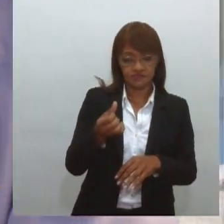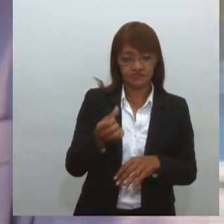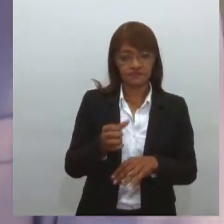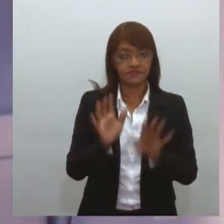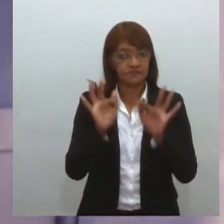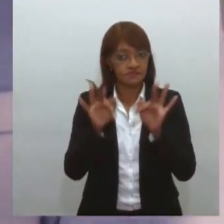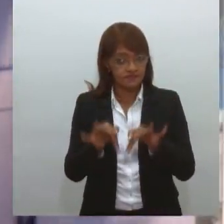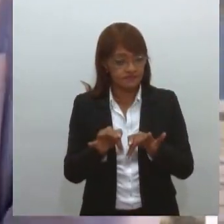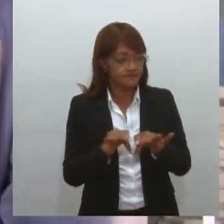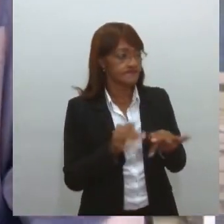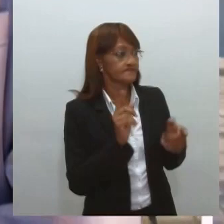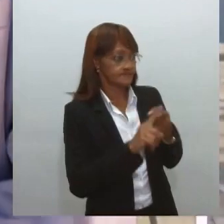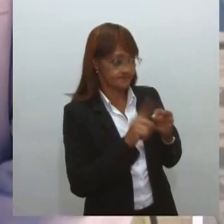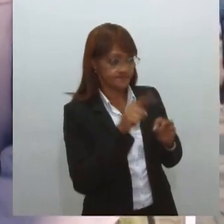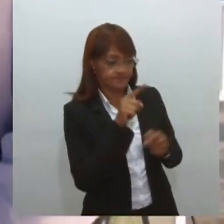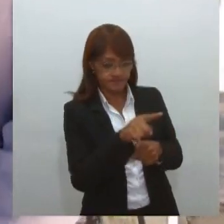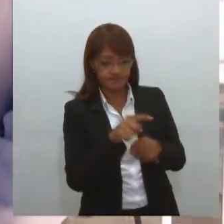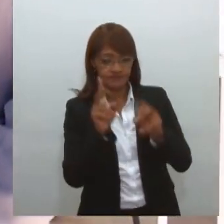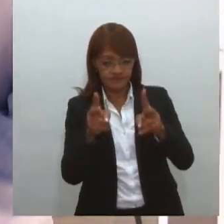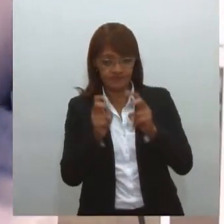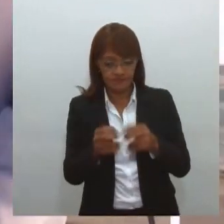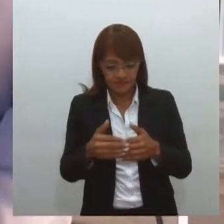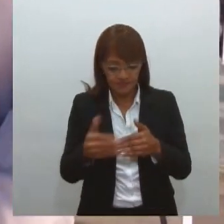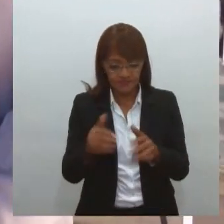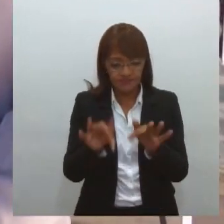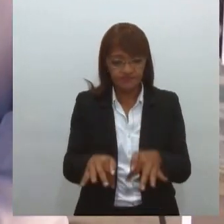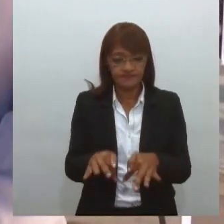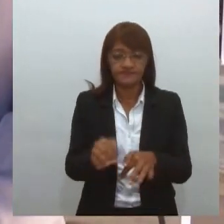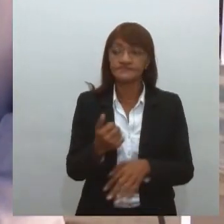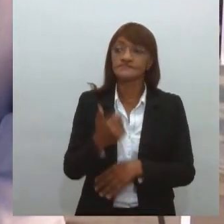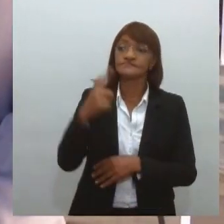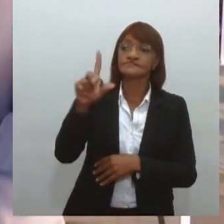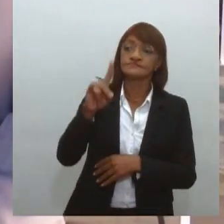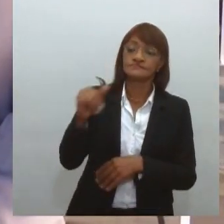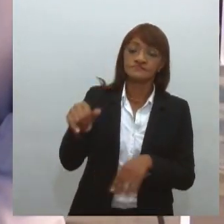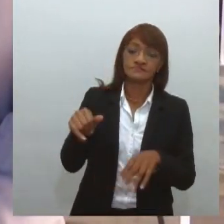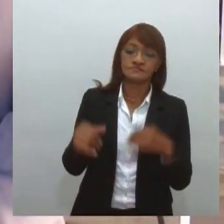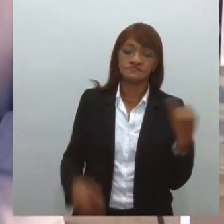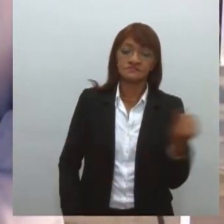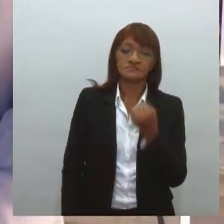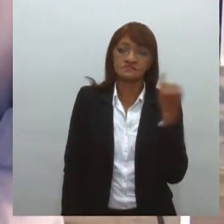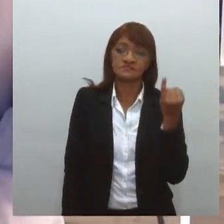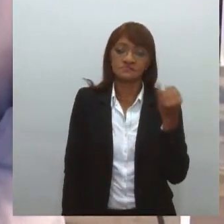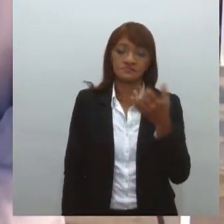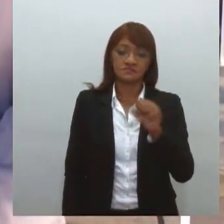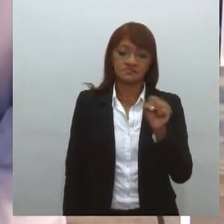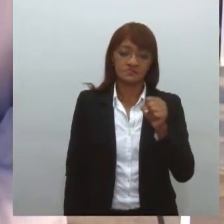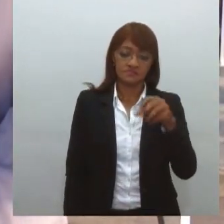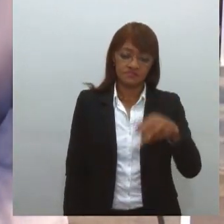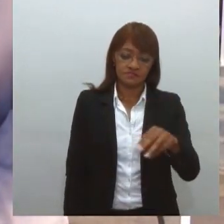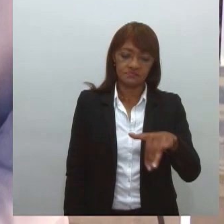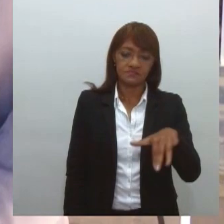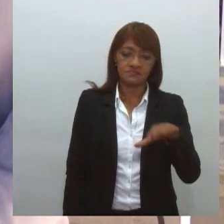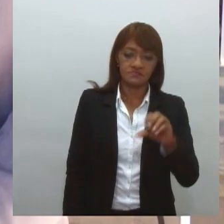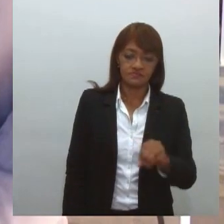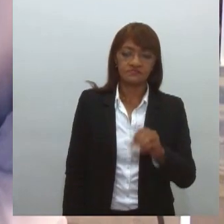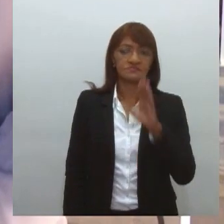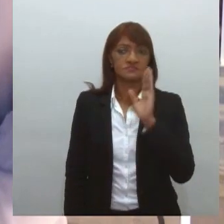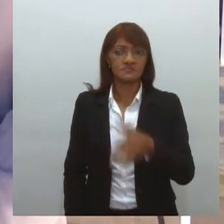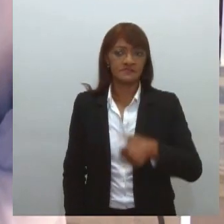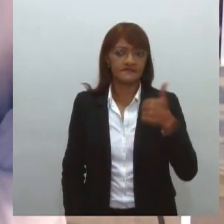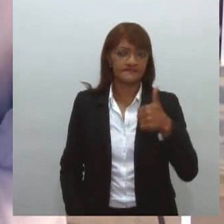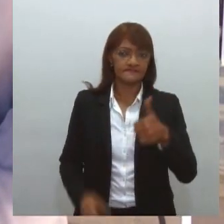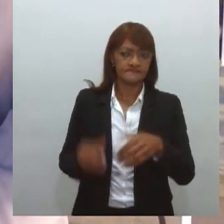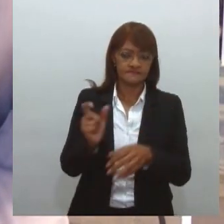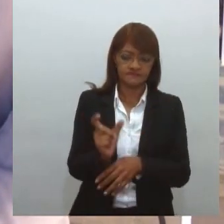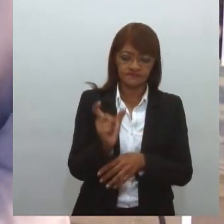também fica atento, porque já está se esgotando. Outra data também importante é o 8 de maio, né? Para aquelas pessoas tirarem o primeiro título ou quem mora em um